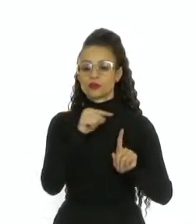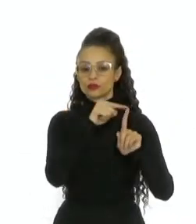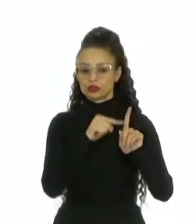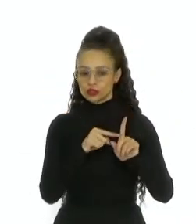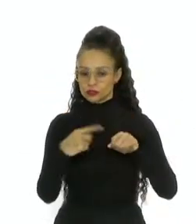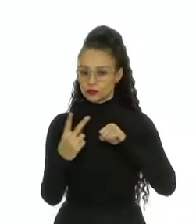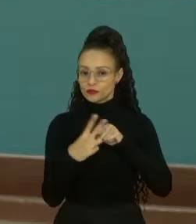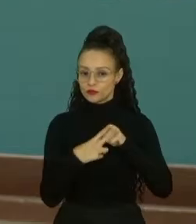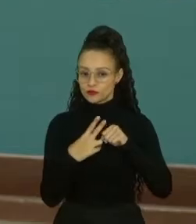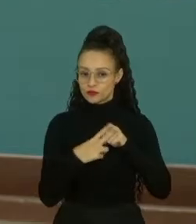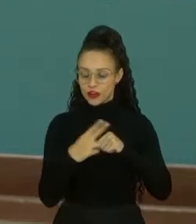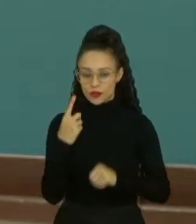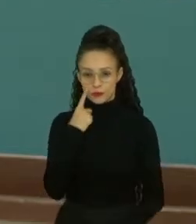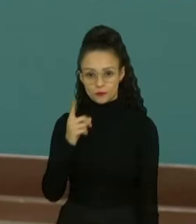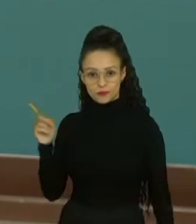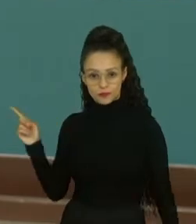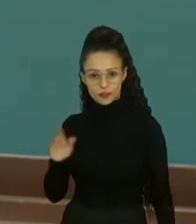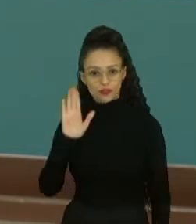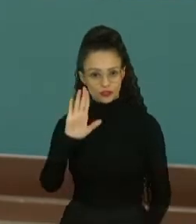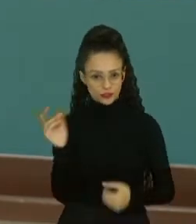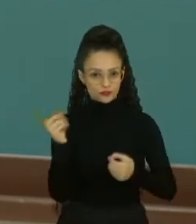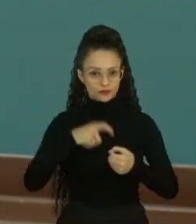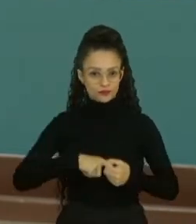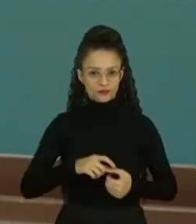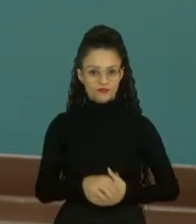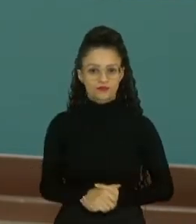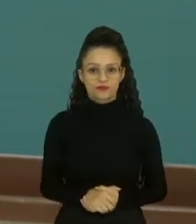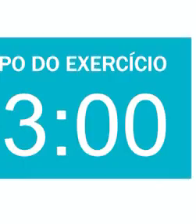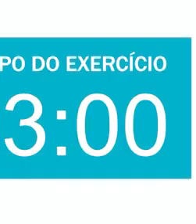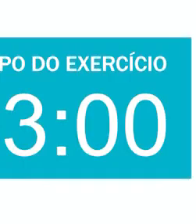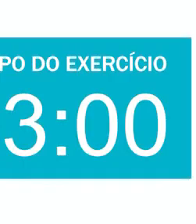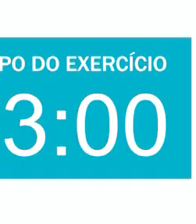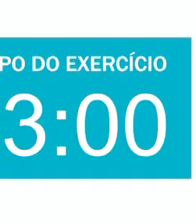que aparecem acima. Já voltamos.